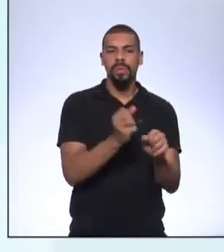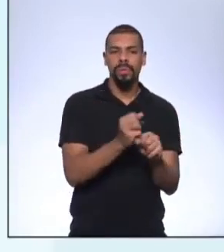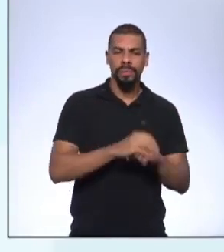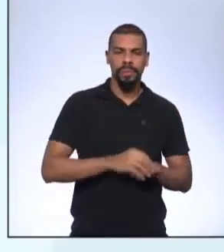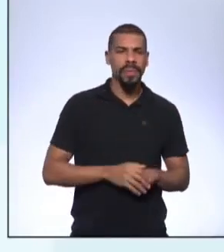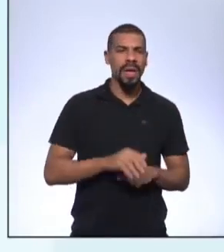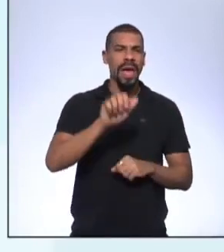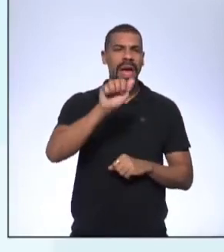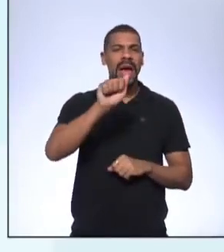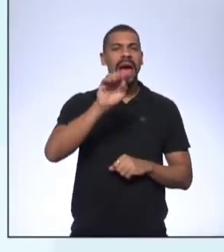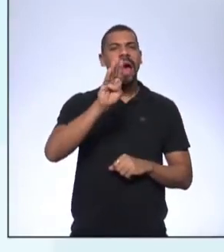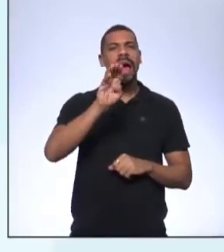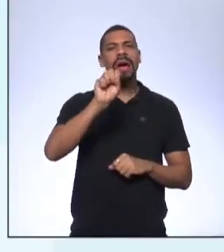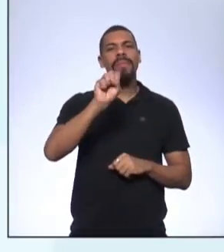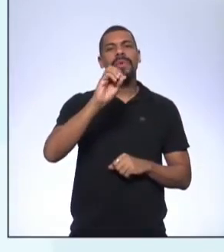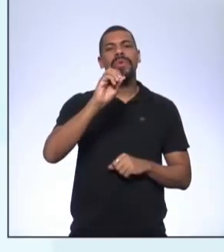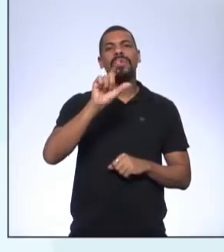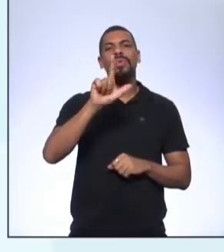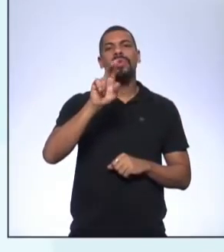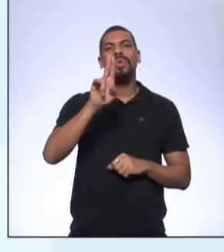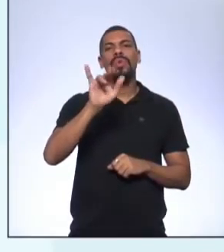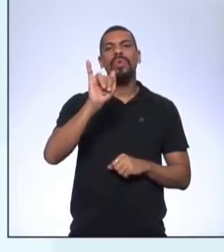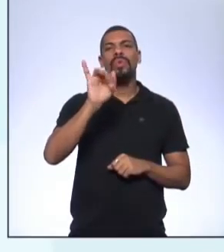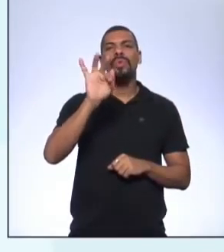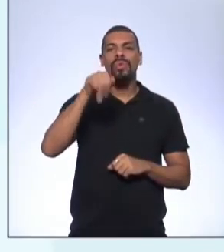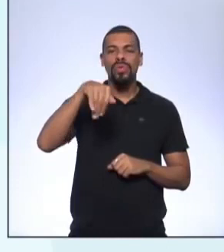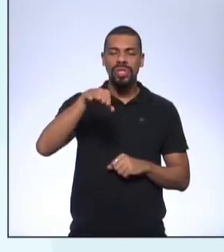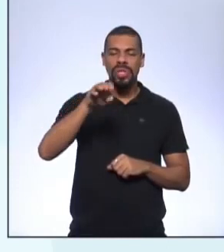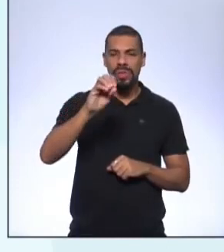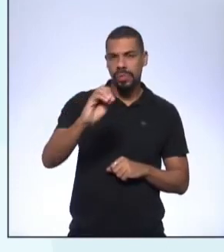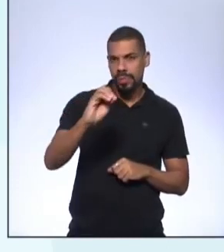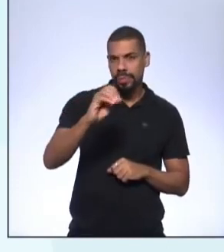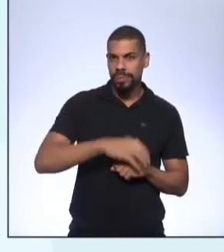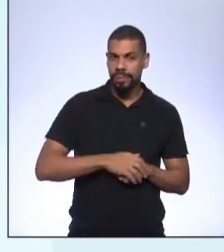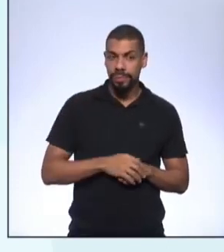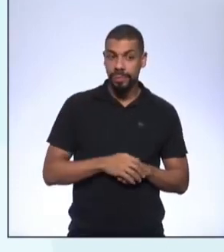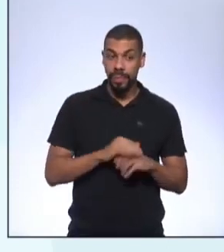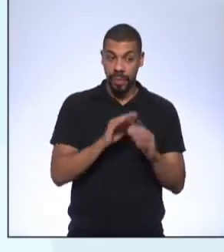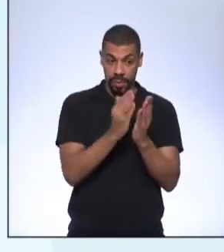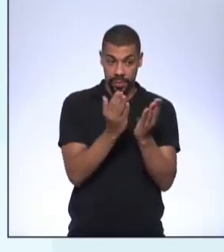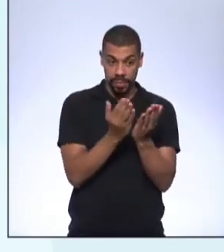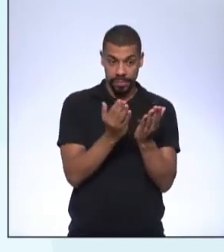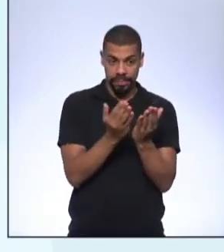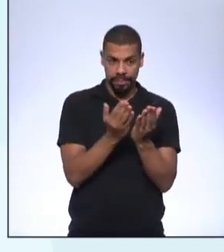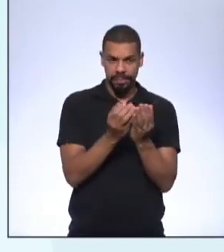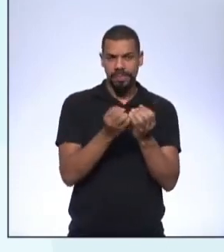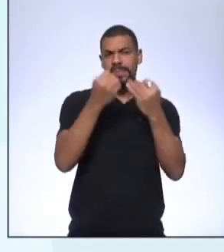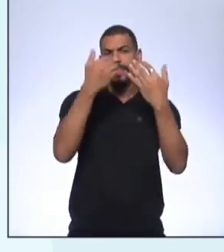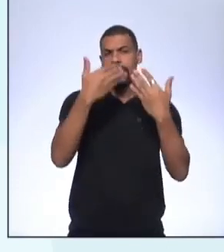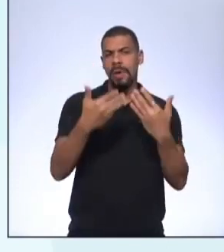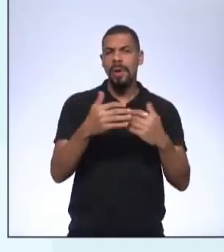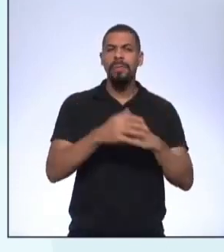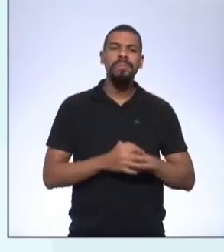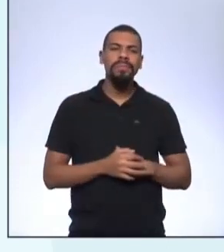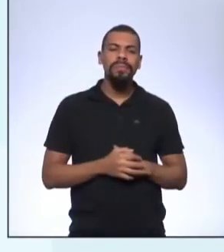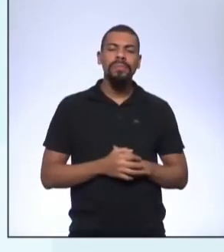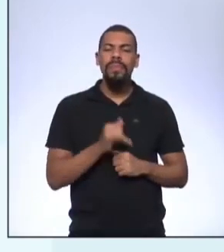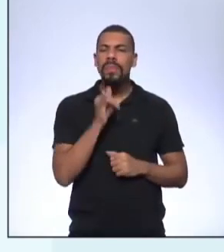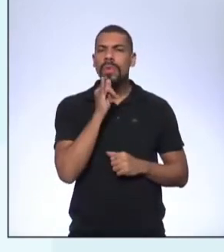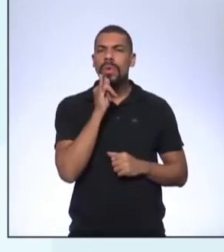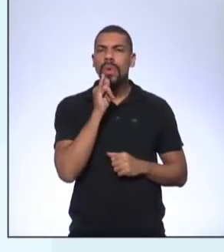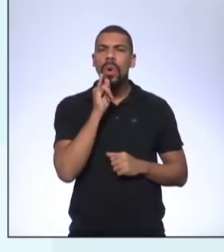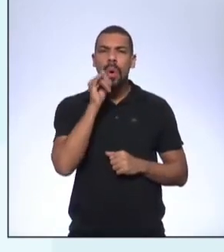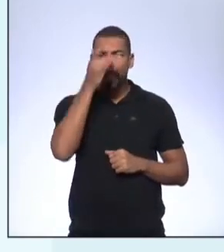Thomas Hobbes, tá? O Thomas Hobbes escreveu um livro chamado O Leviatã, que dizia o seguinte: para evitar o